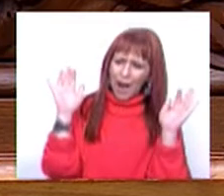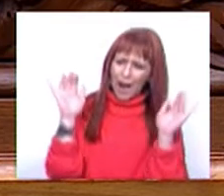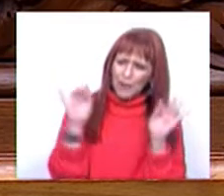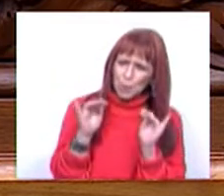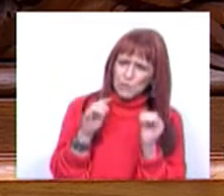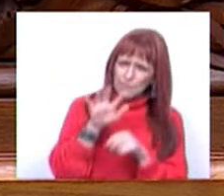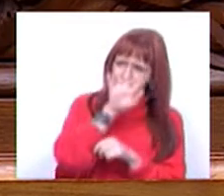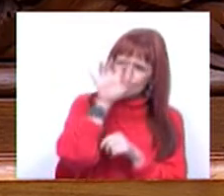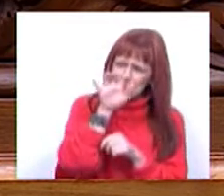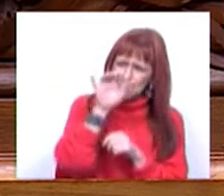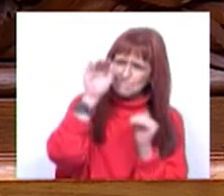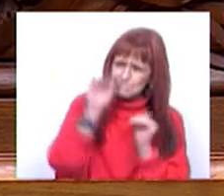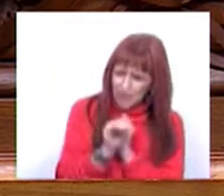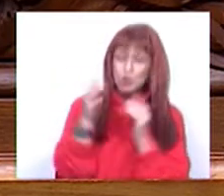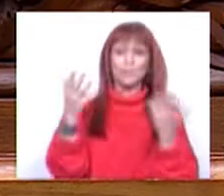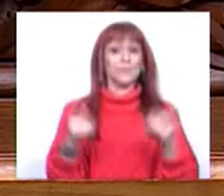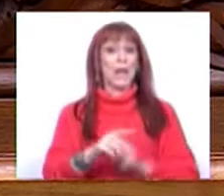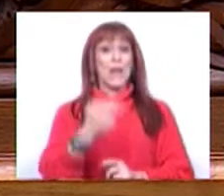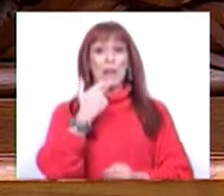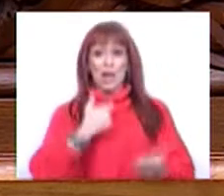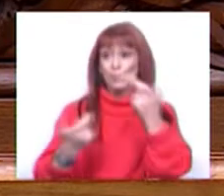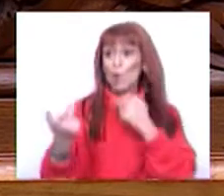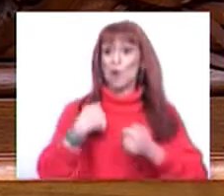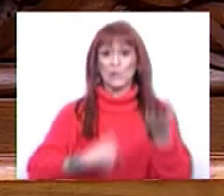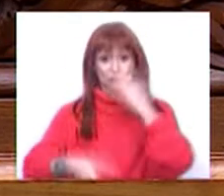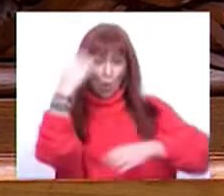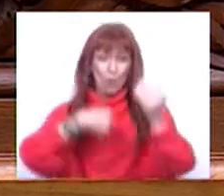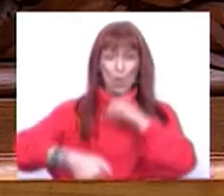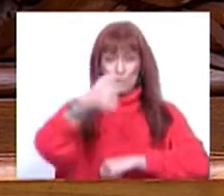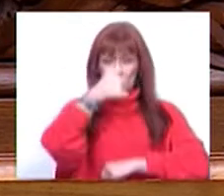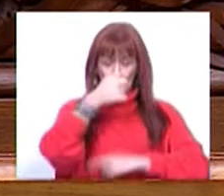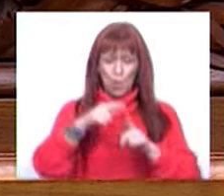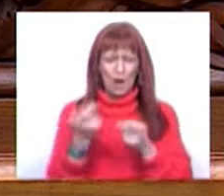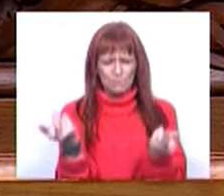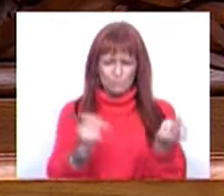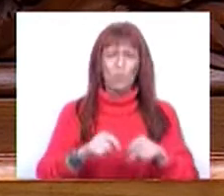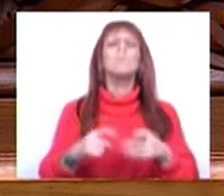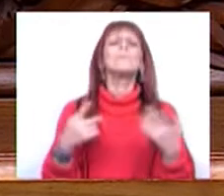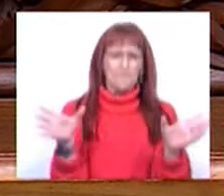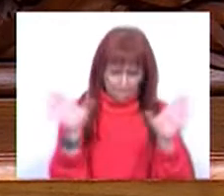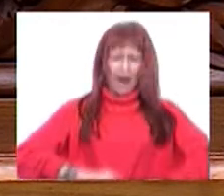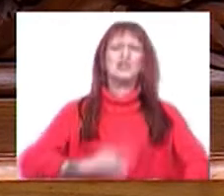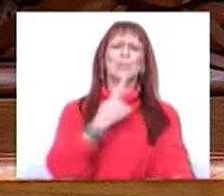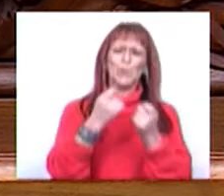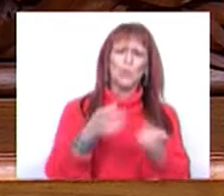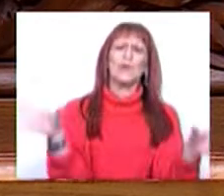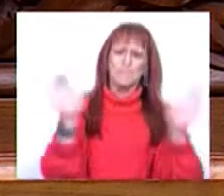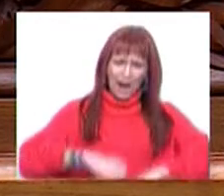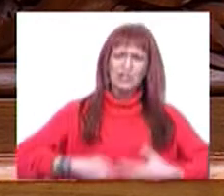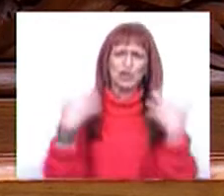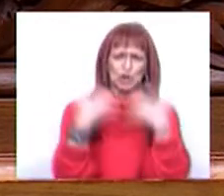a incerteza. Das respostas que se acumulam, surgem invariavelmente mais perguntas e